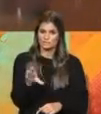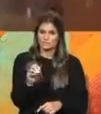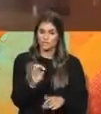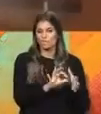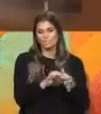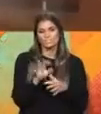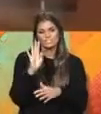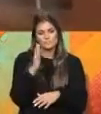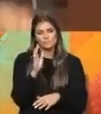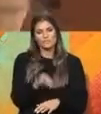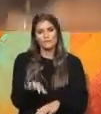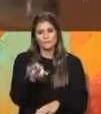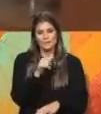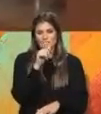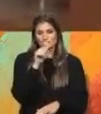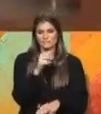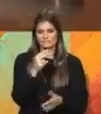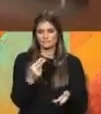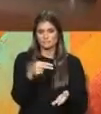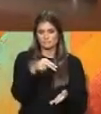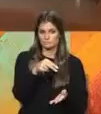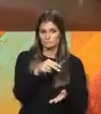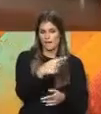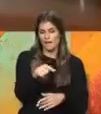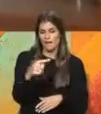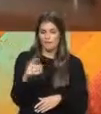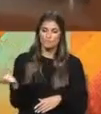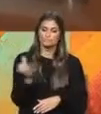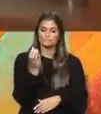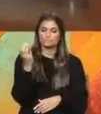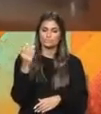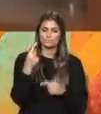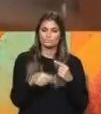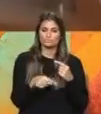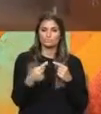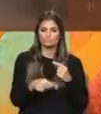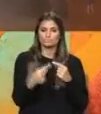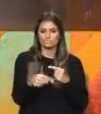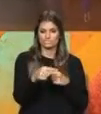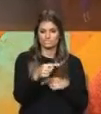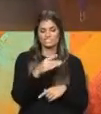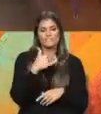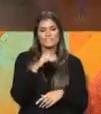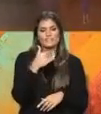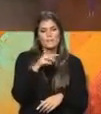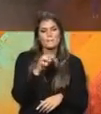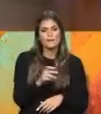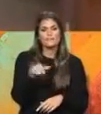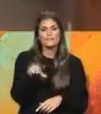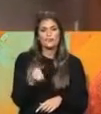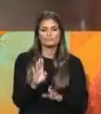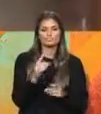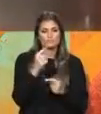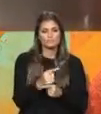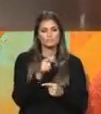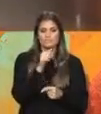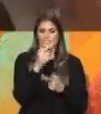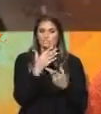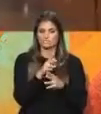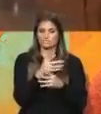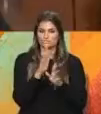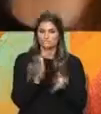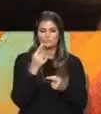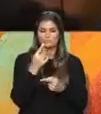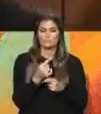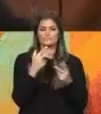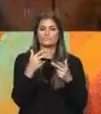sentido sabermos de que forma é que a castanha está presente na cultura e no dia-a-dia desta vila de Marvão. Já mostramos as castanhas assadas, já